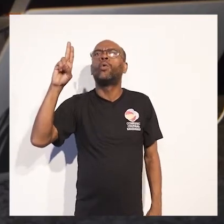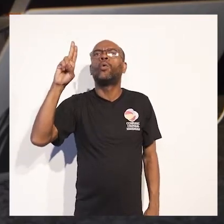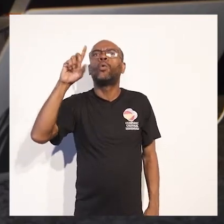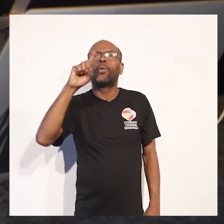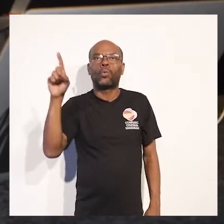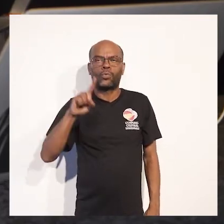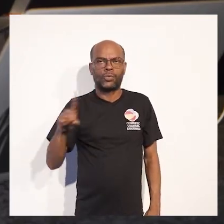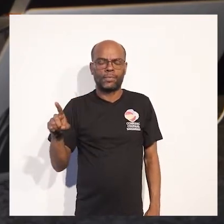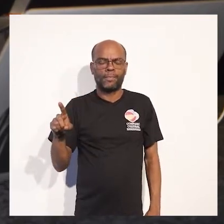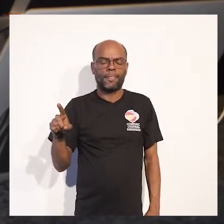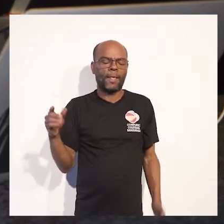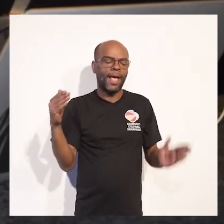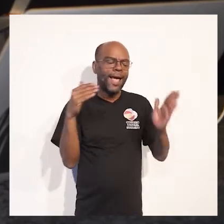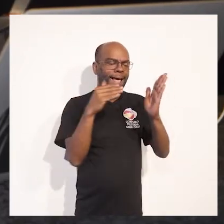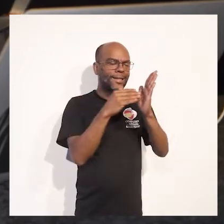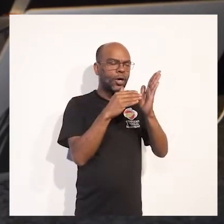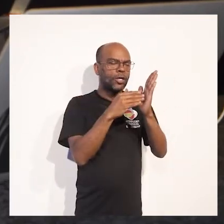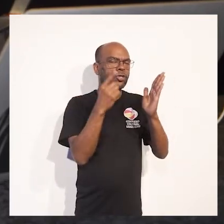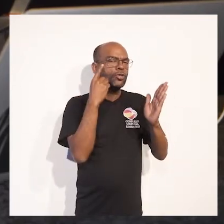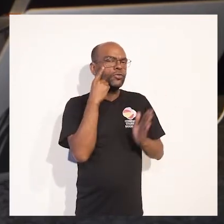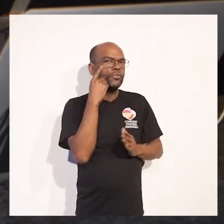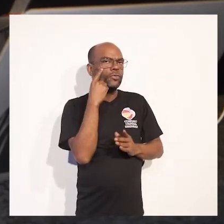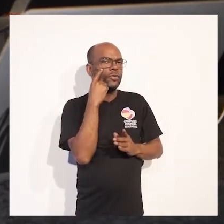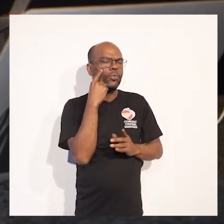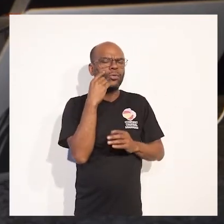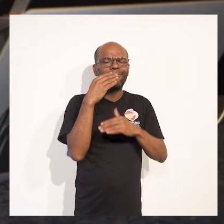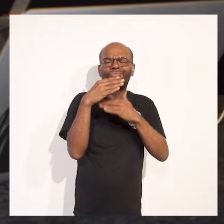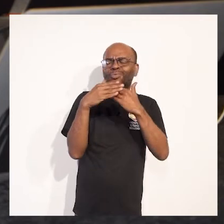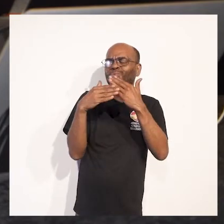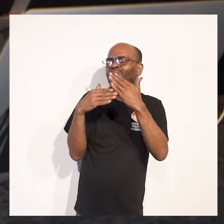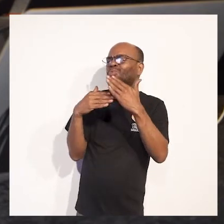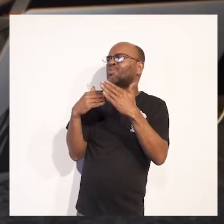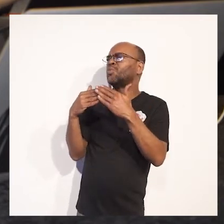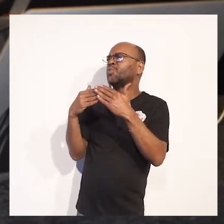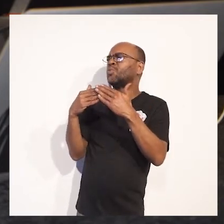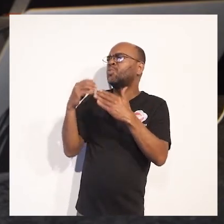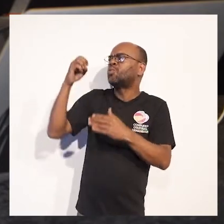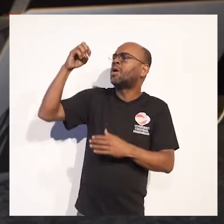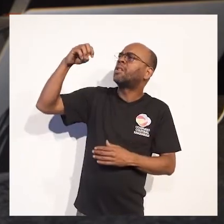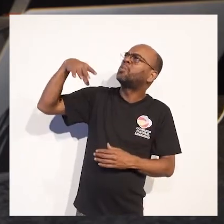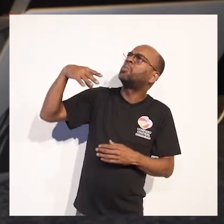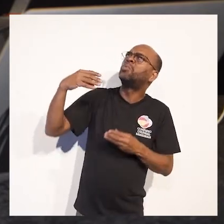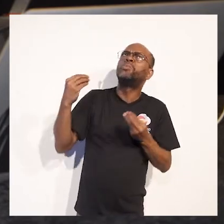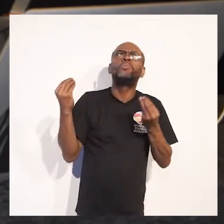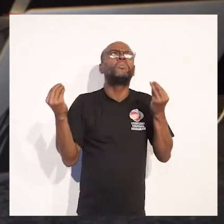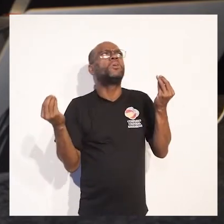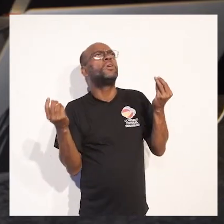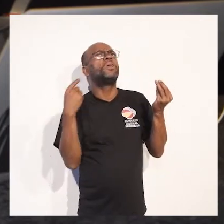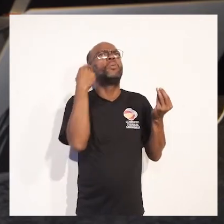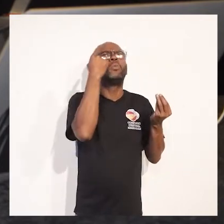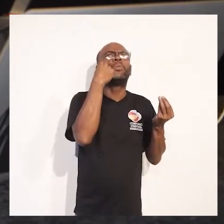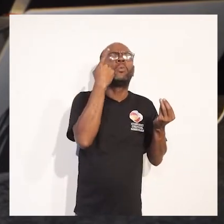gente estava vendo até agora, quando a gente viu todo o processo da luz, o que era a luz do olho,